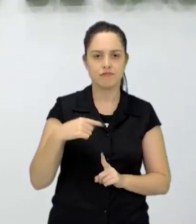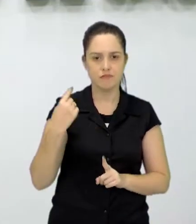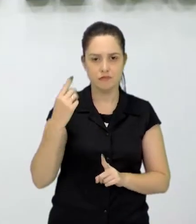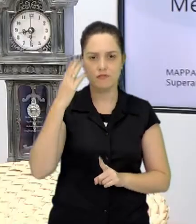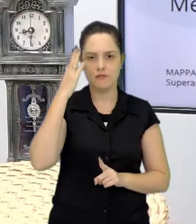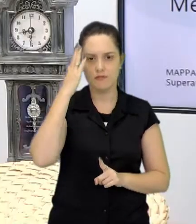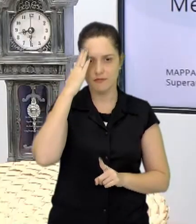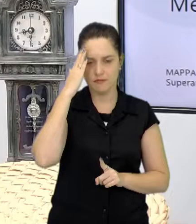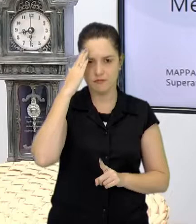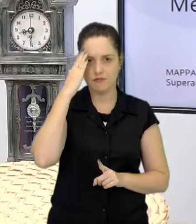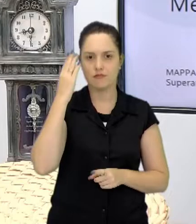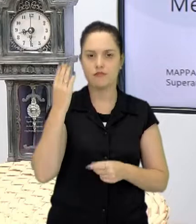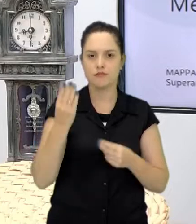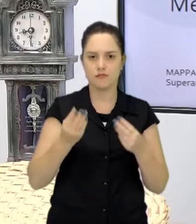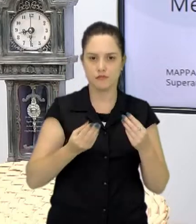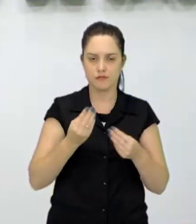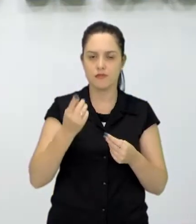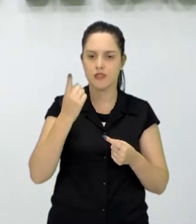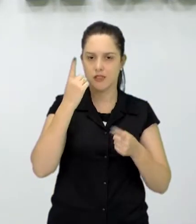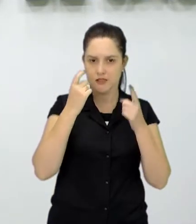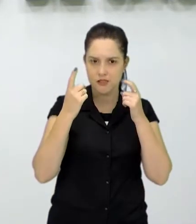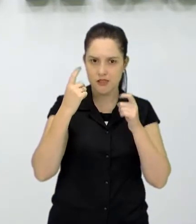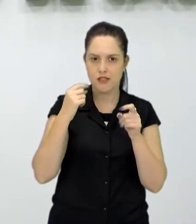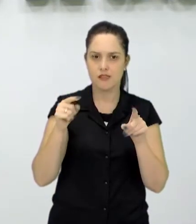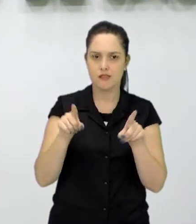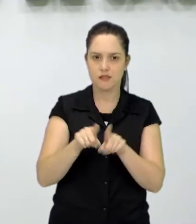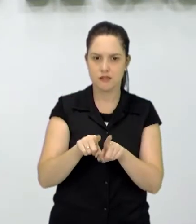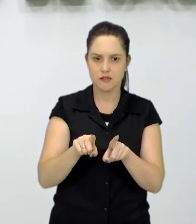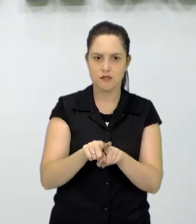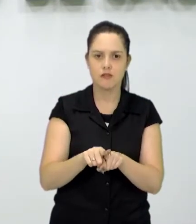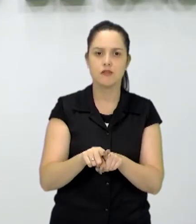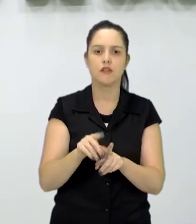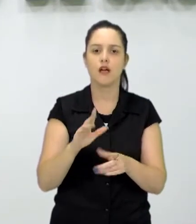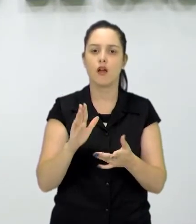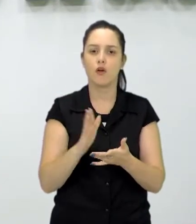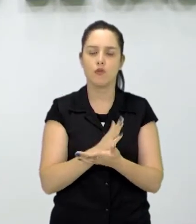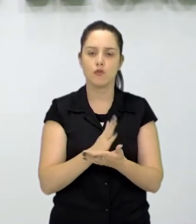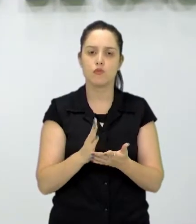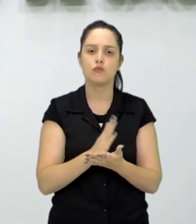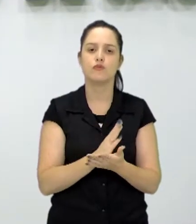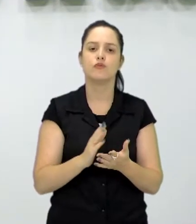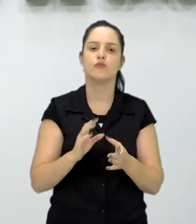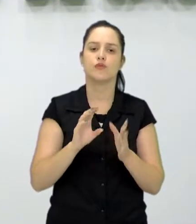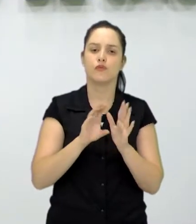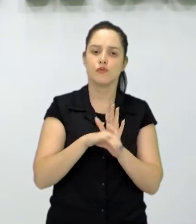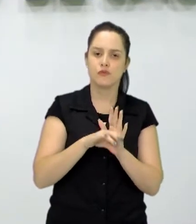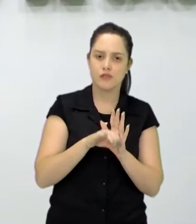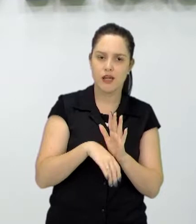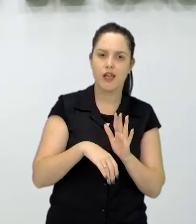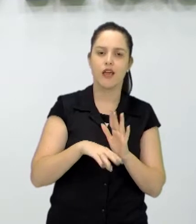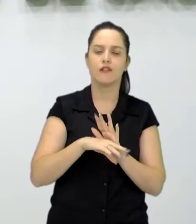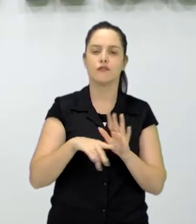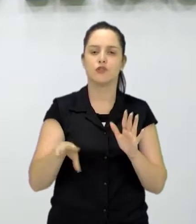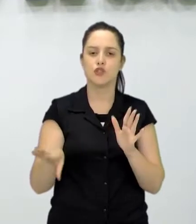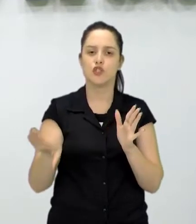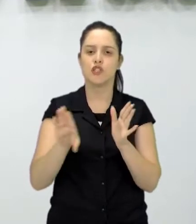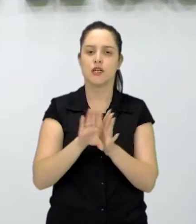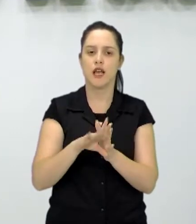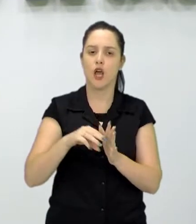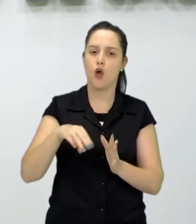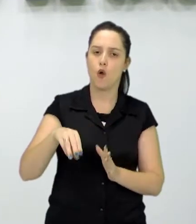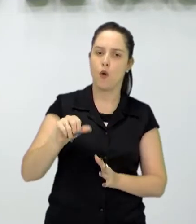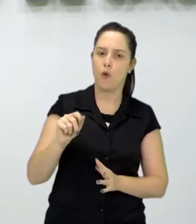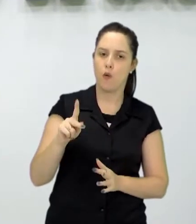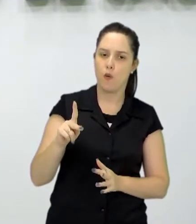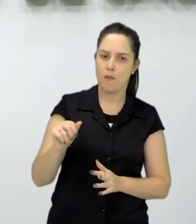Que corroborava essa ideia, Sim, né? Vários pensadores europeus, eles tinham essa ideia e utilizavam as teorias do Charles